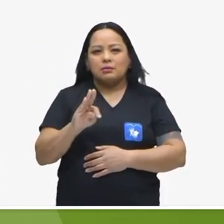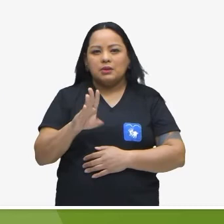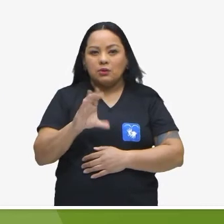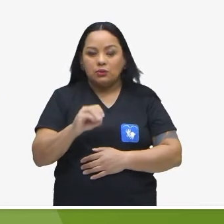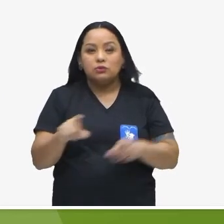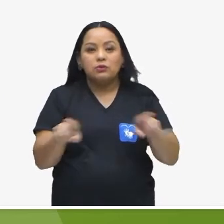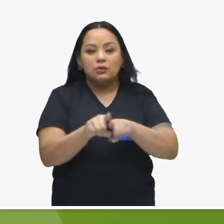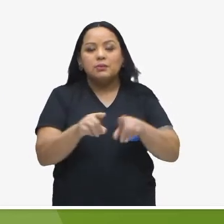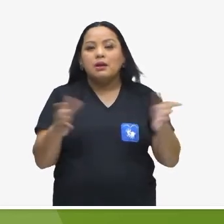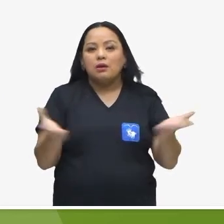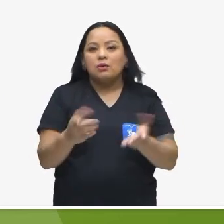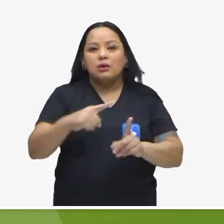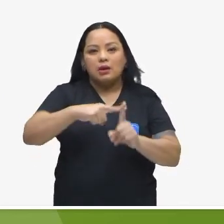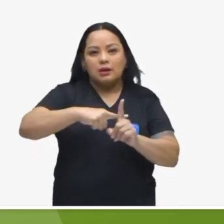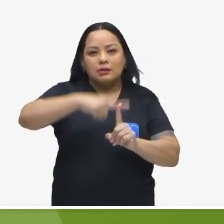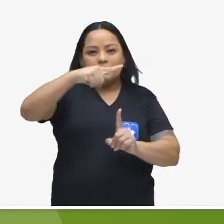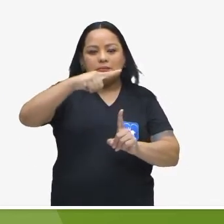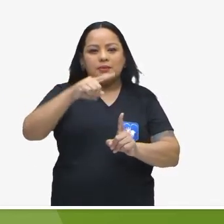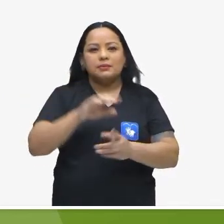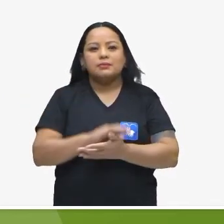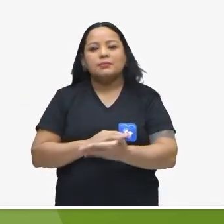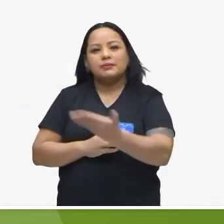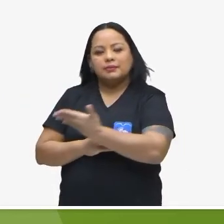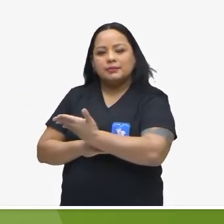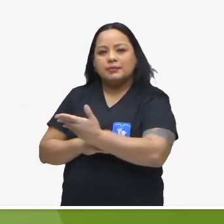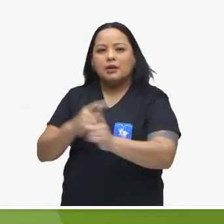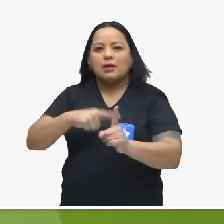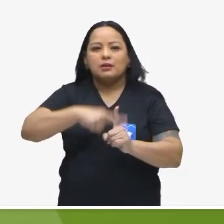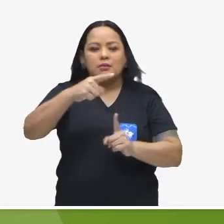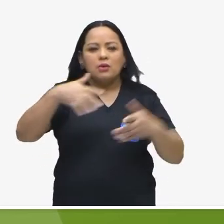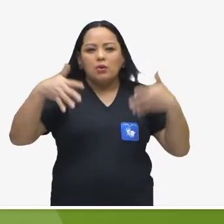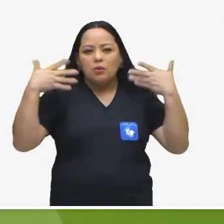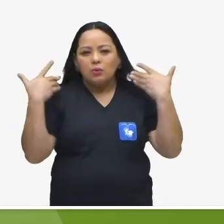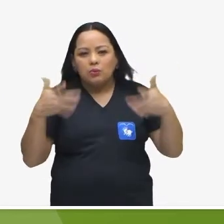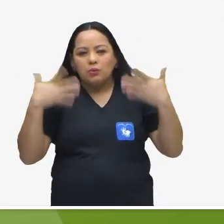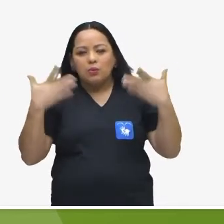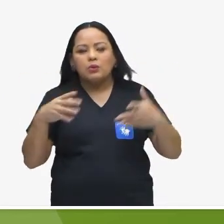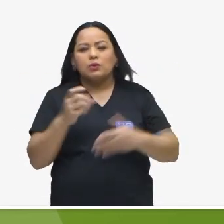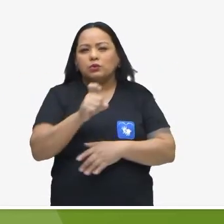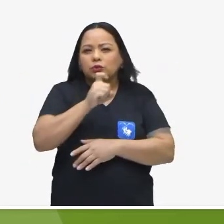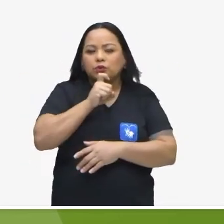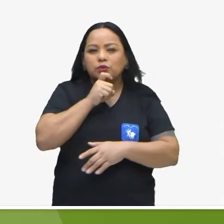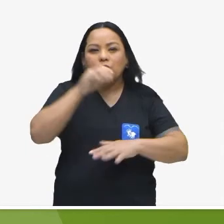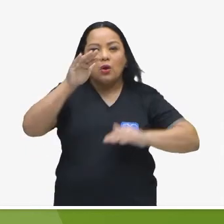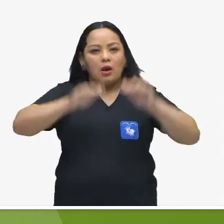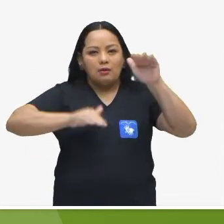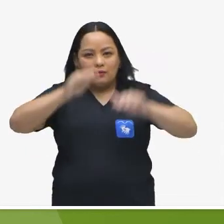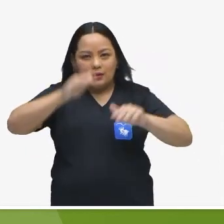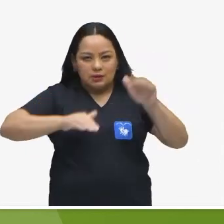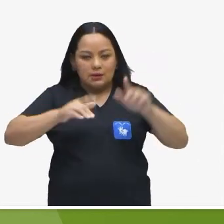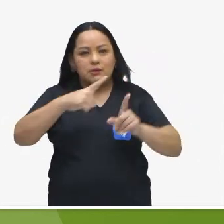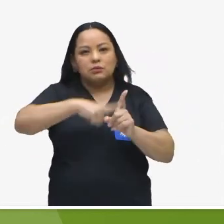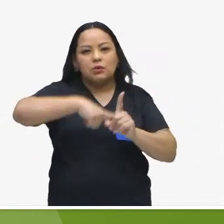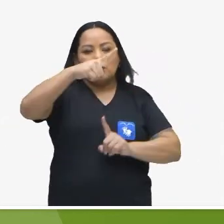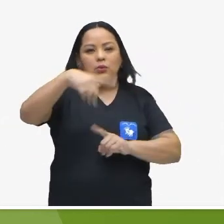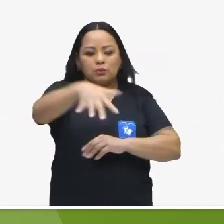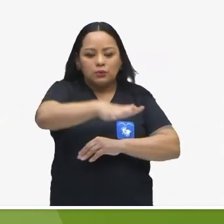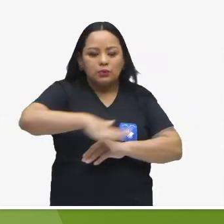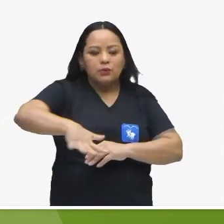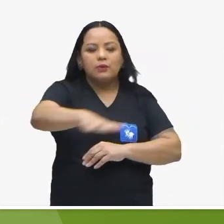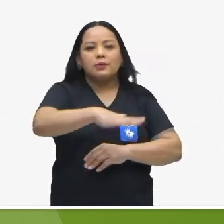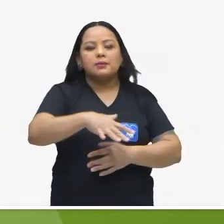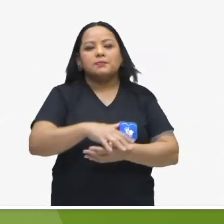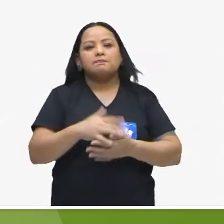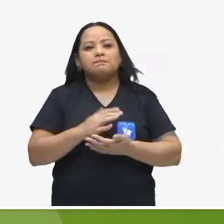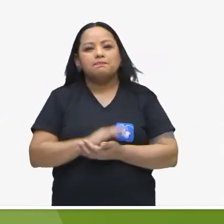temperatura. A temperatura é o calor ou o frio, é a variação térmica de uma região,